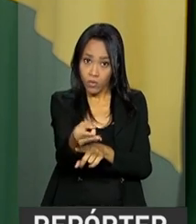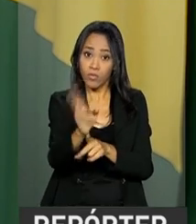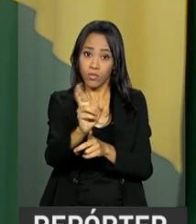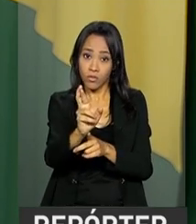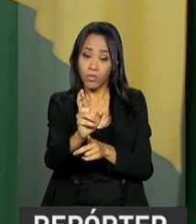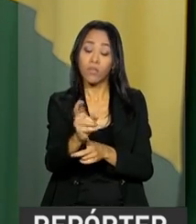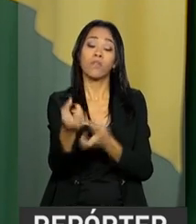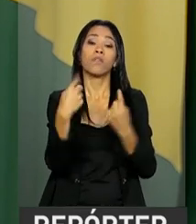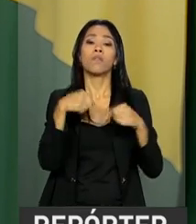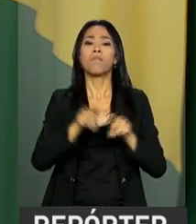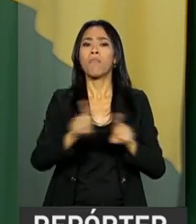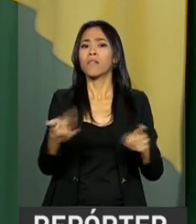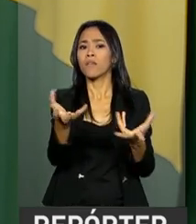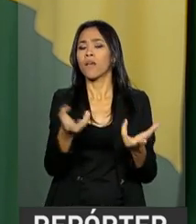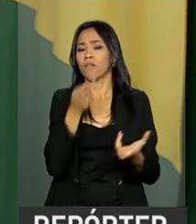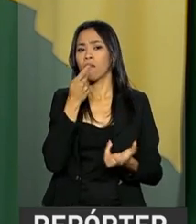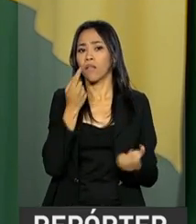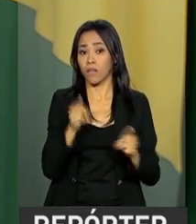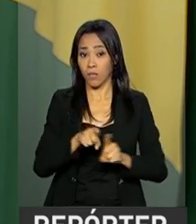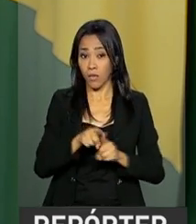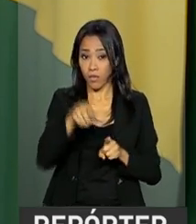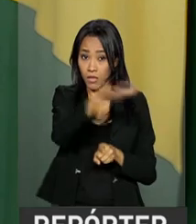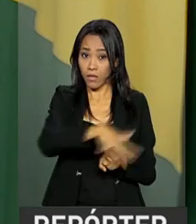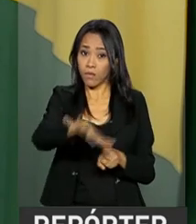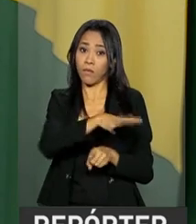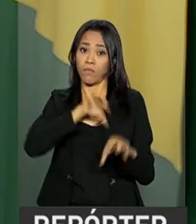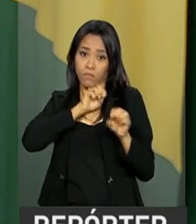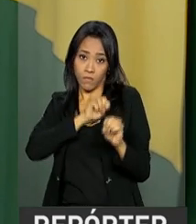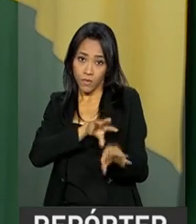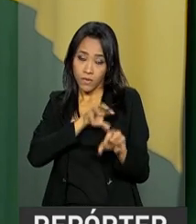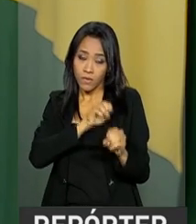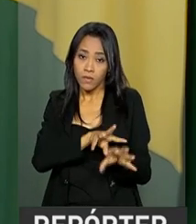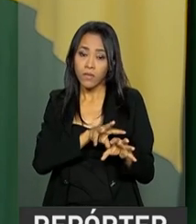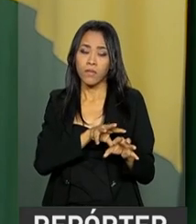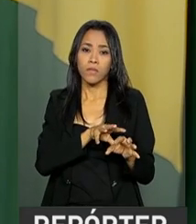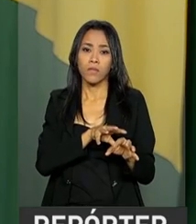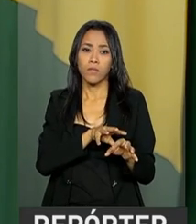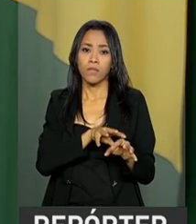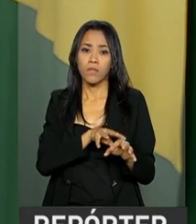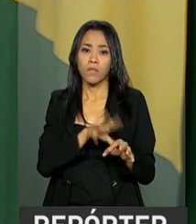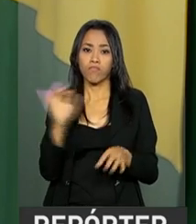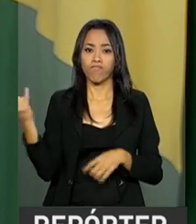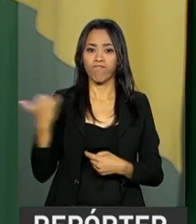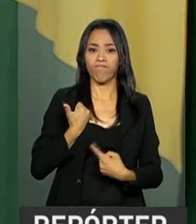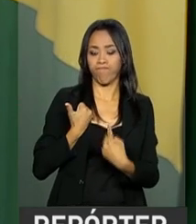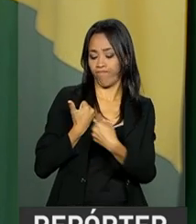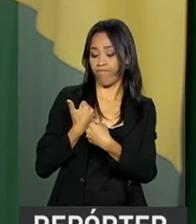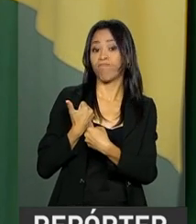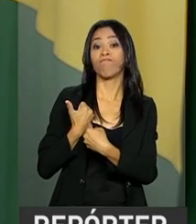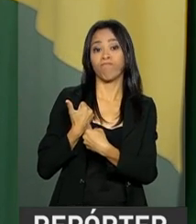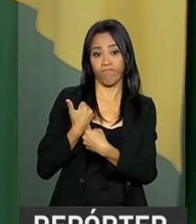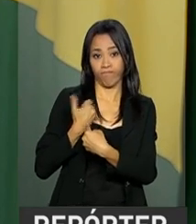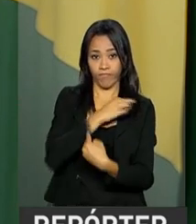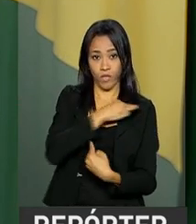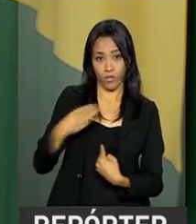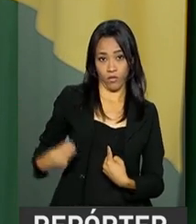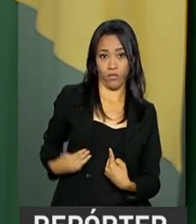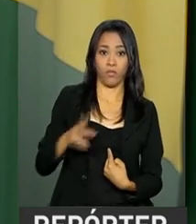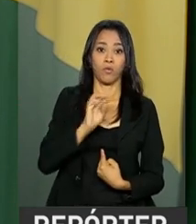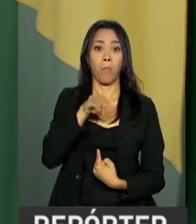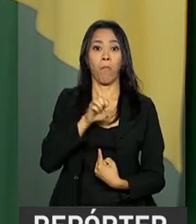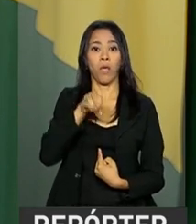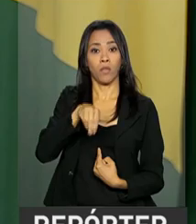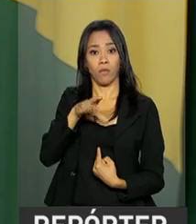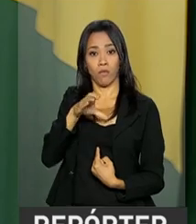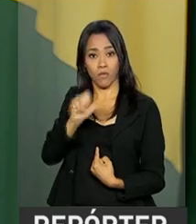registrar também que para a educação alertava me o ministro Mendonça Filho nós